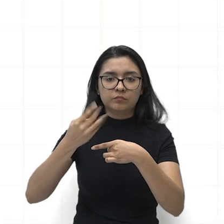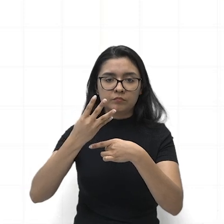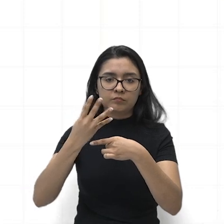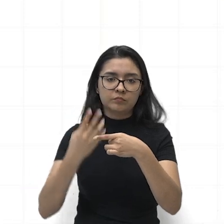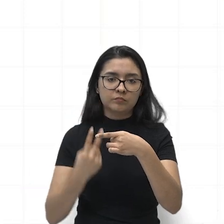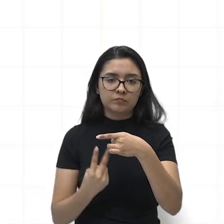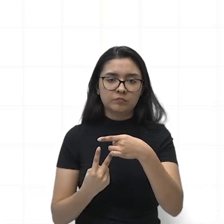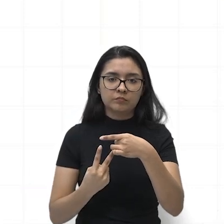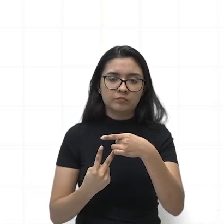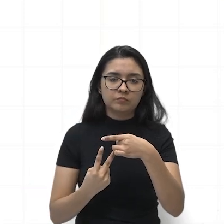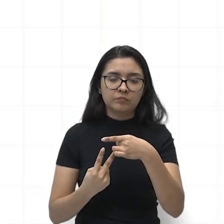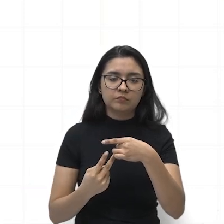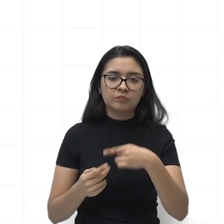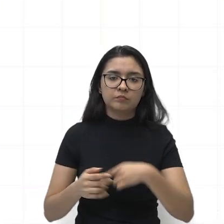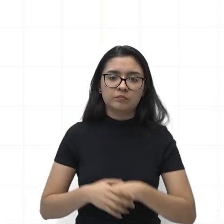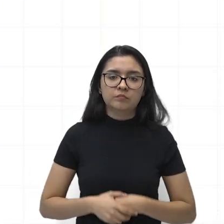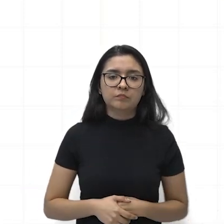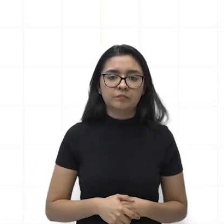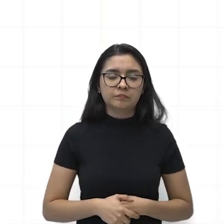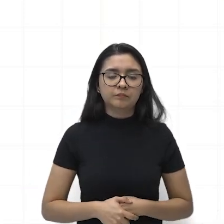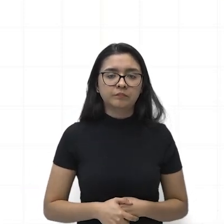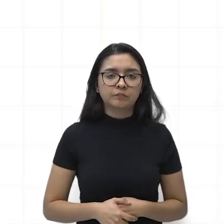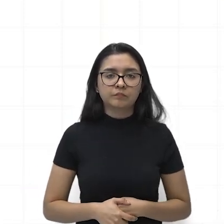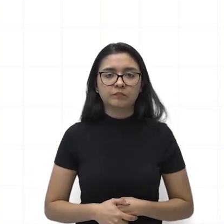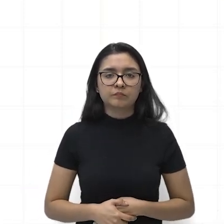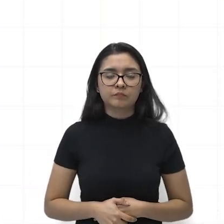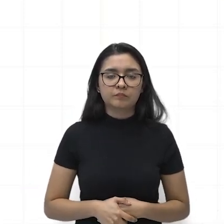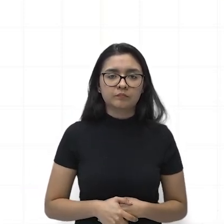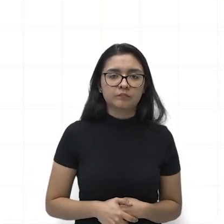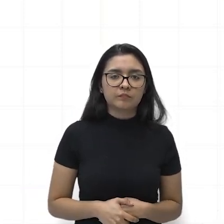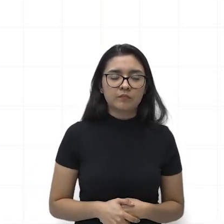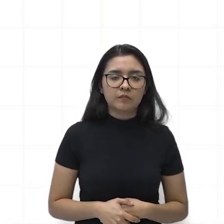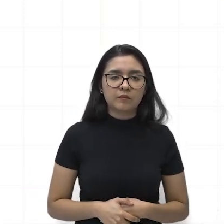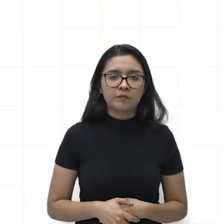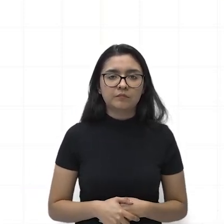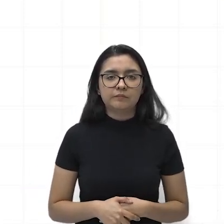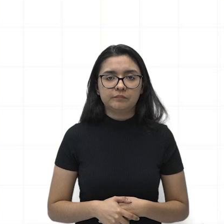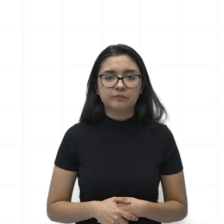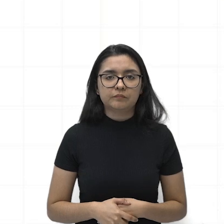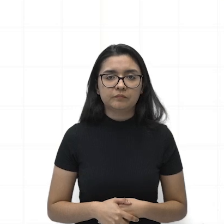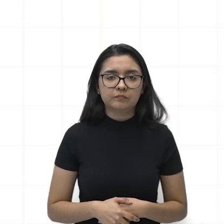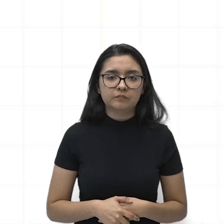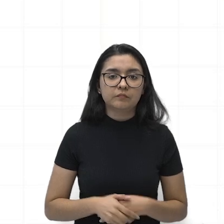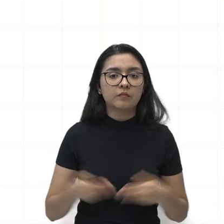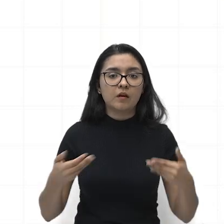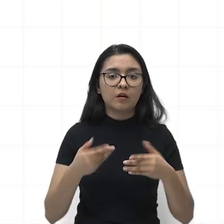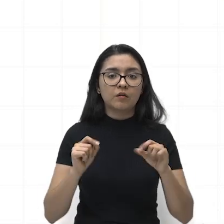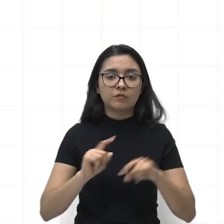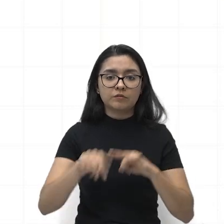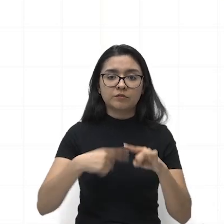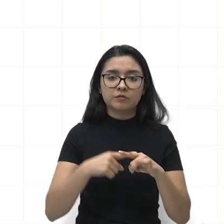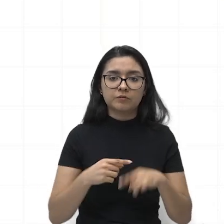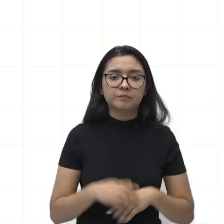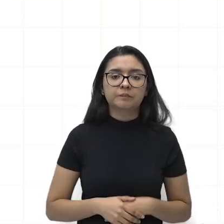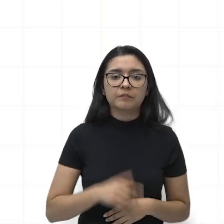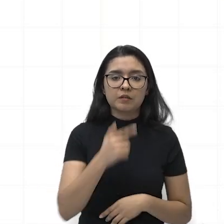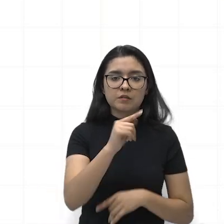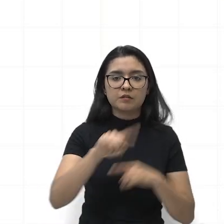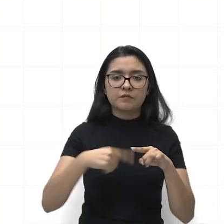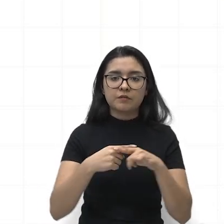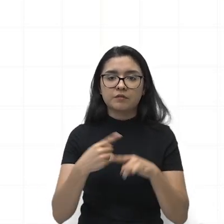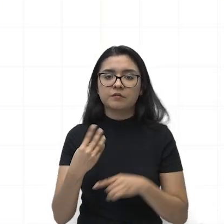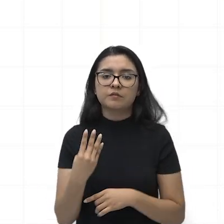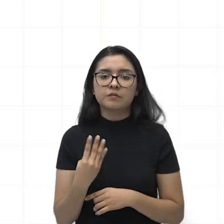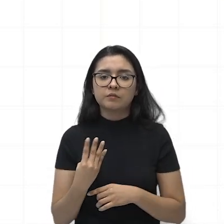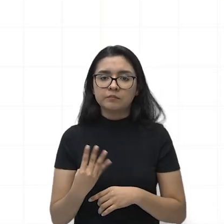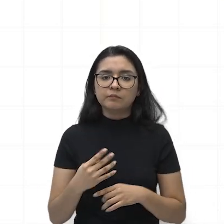Então, é 2 sobre 4, vai ficar, então, 4 sobre 2. Agora, multiplique o numerador pelo numerador, o